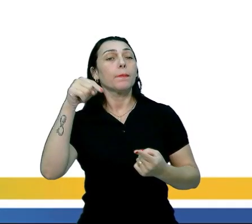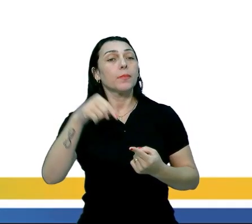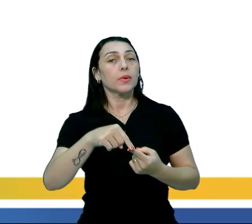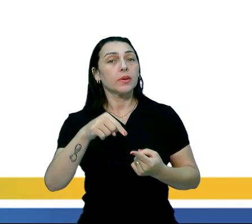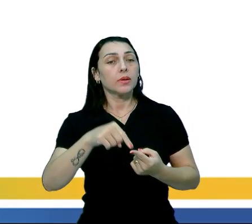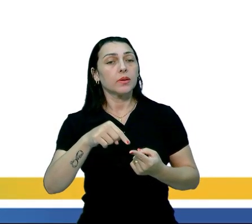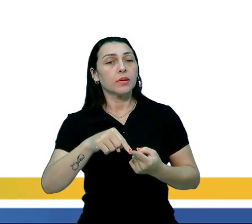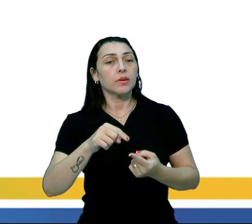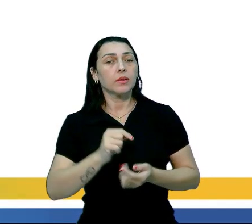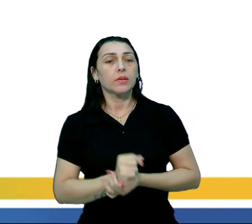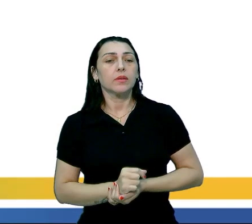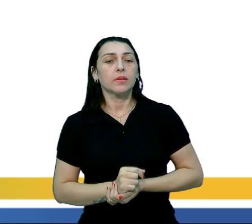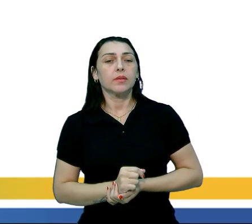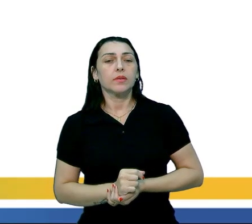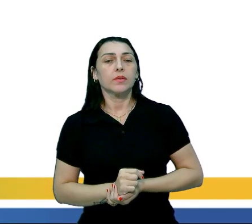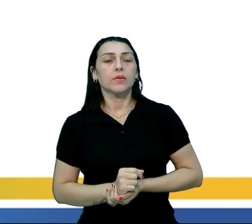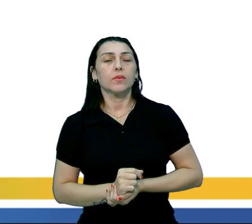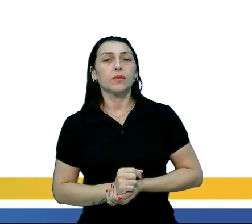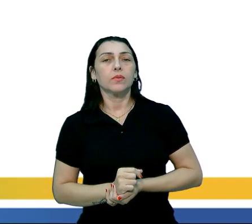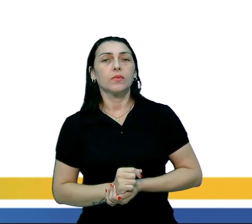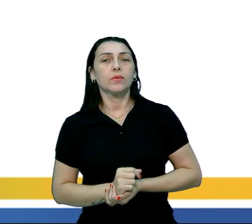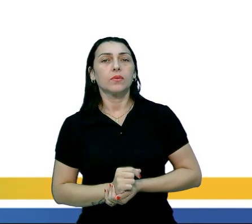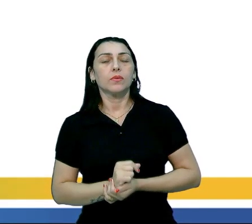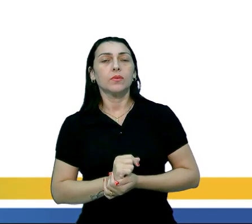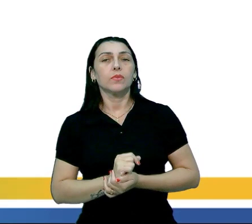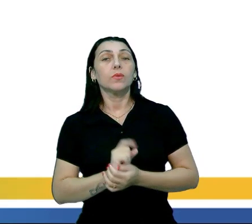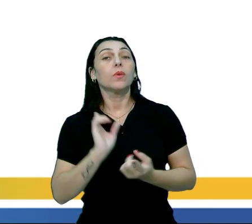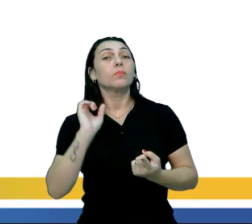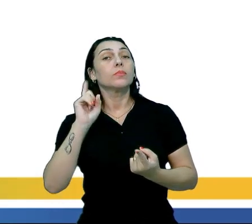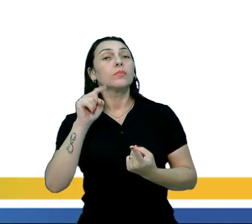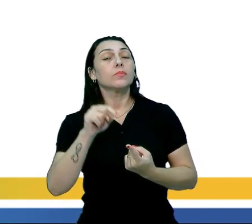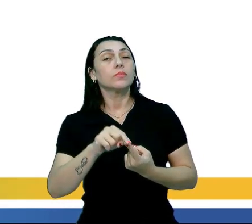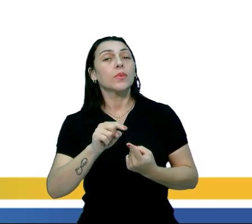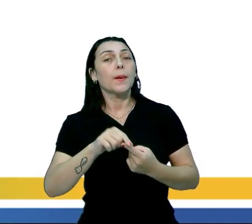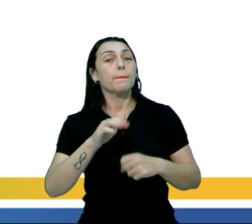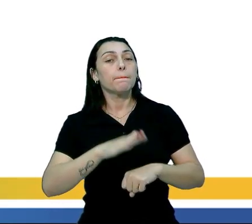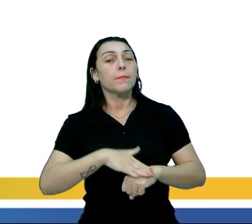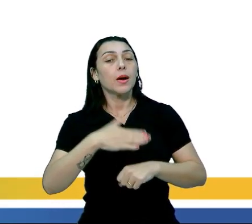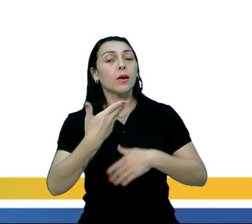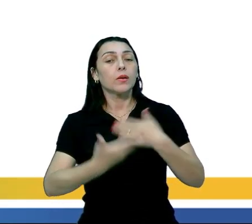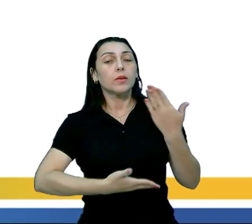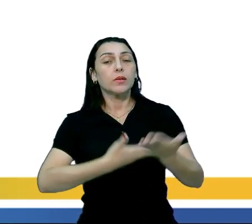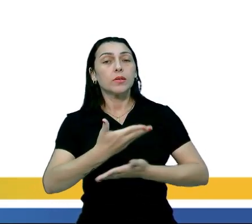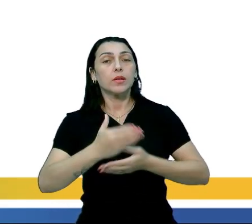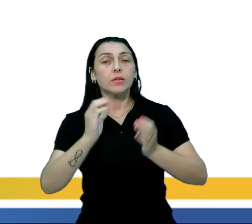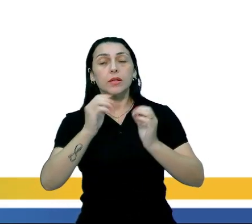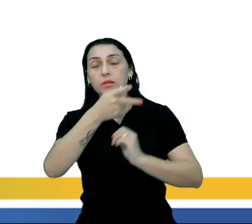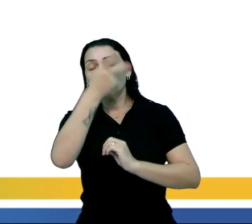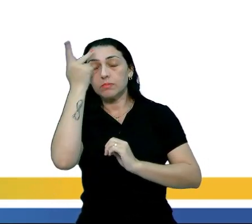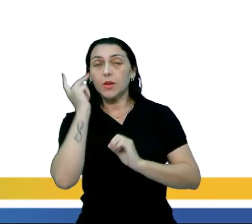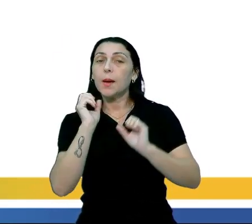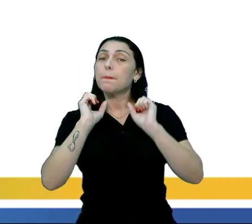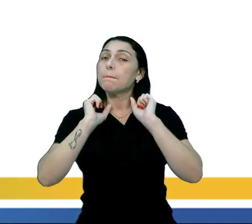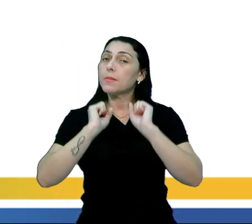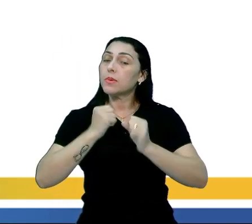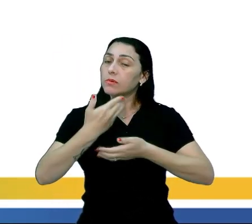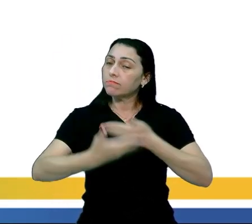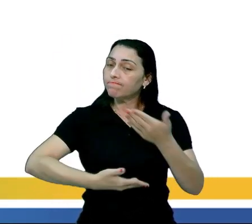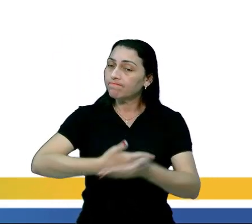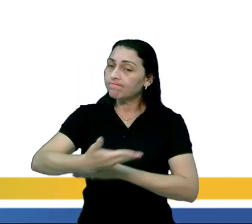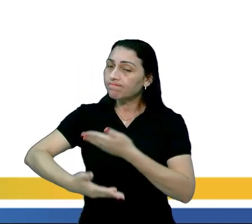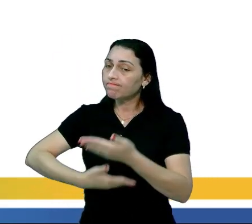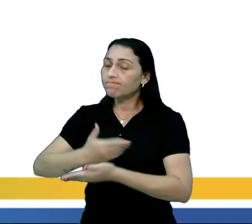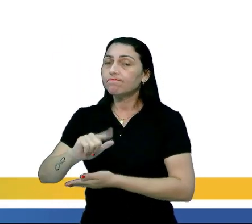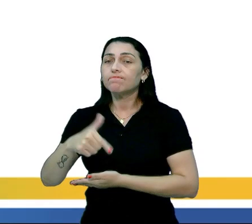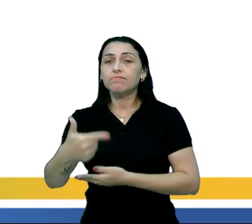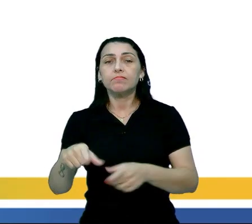ó? A gente tem como objeto o objetivo, maior engajamento dos cidadãos, é permitir essa interação. As